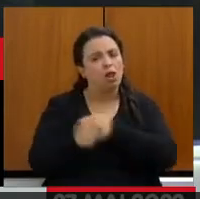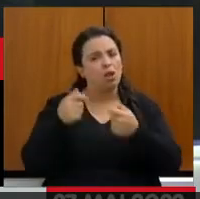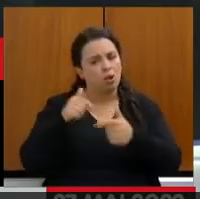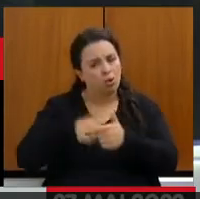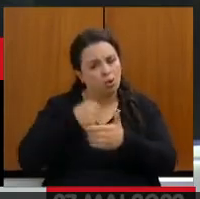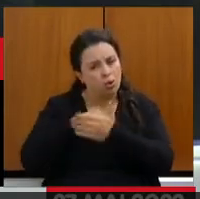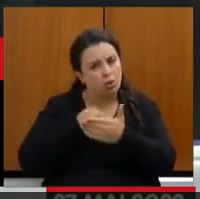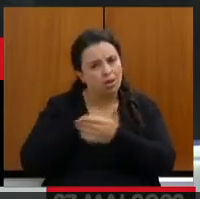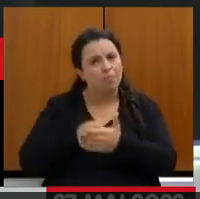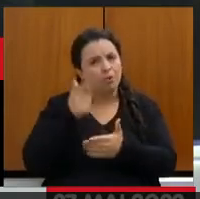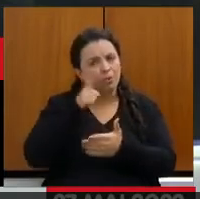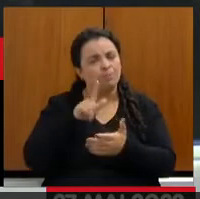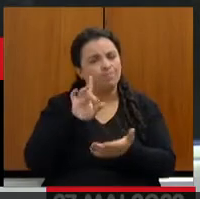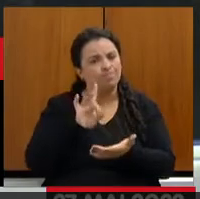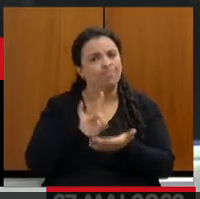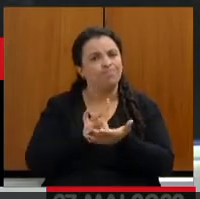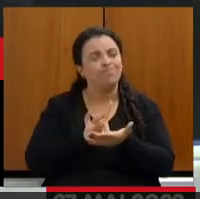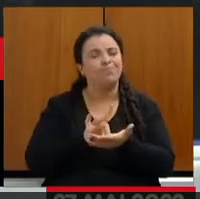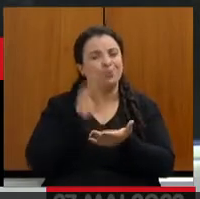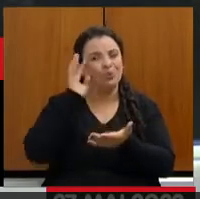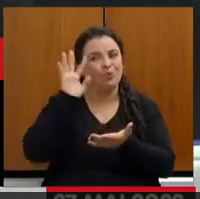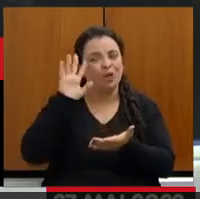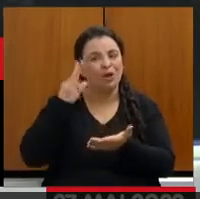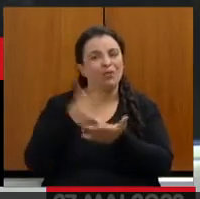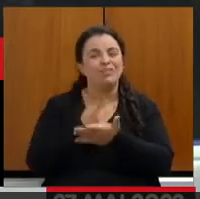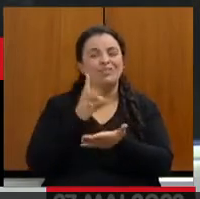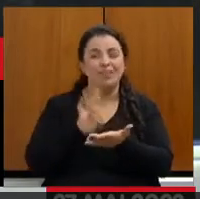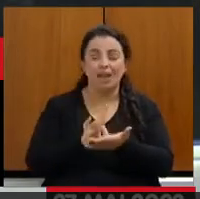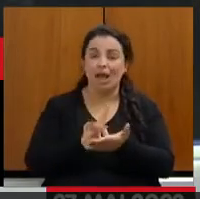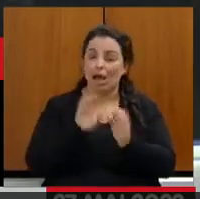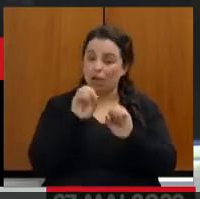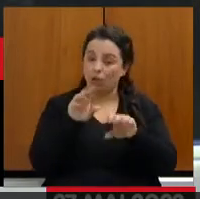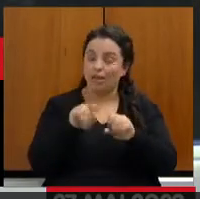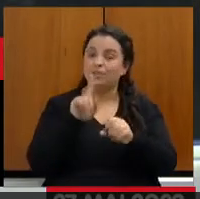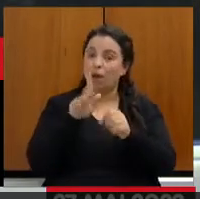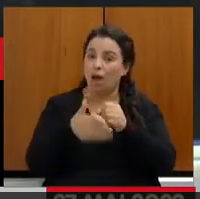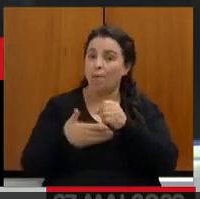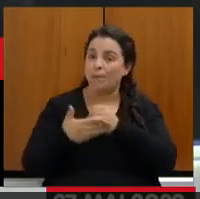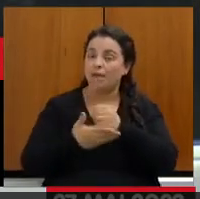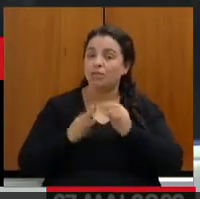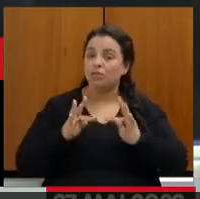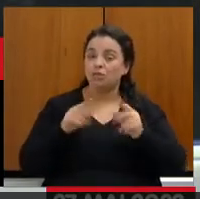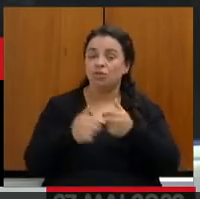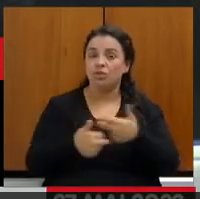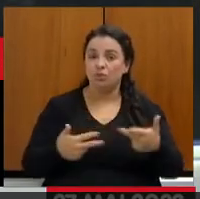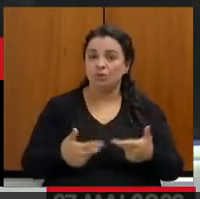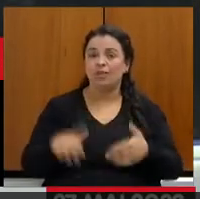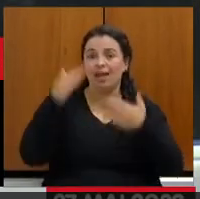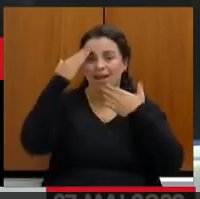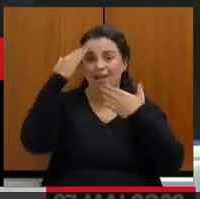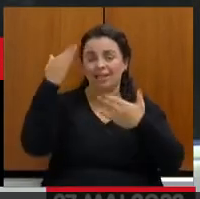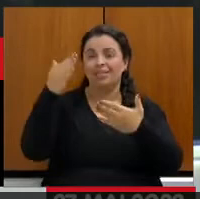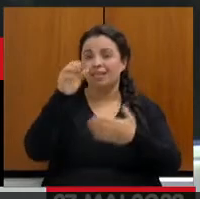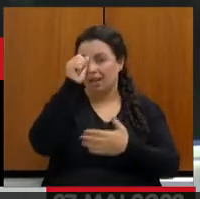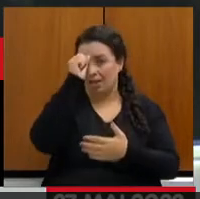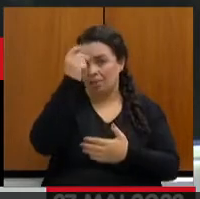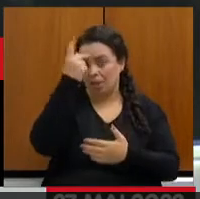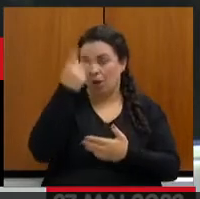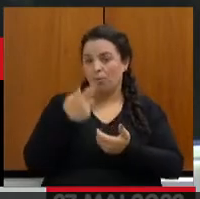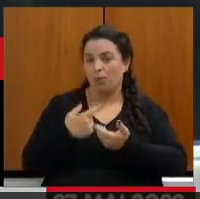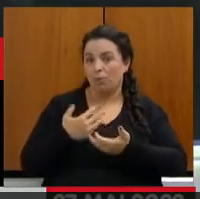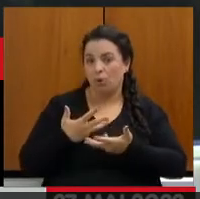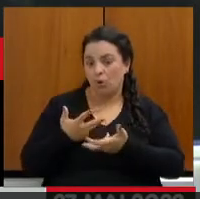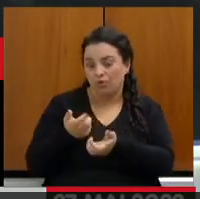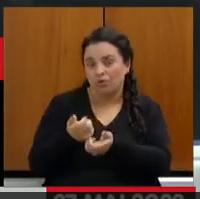a base de tudo gostaria de agradecer a Ana Paula por esse convite e também minha mãe e meu